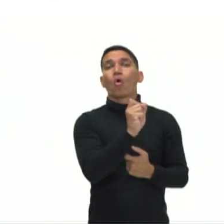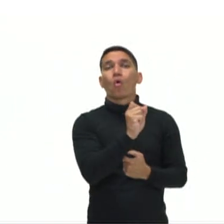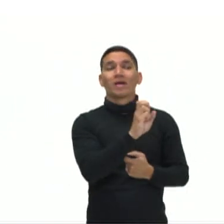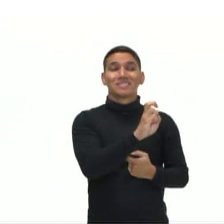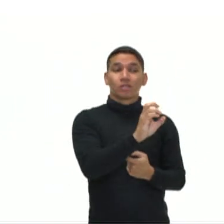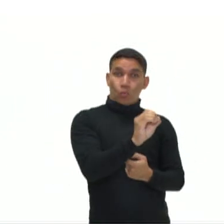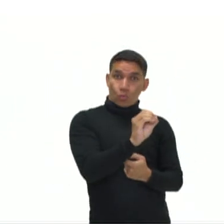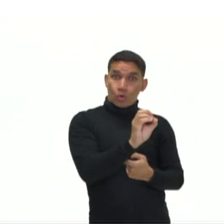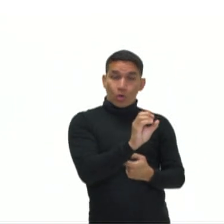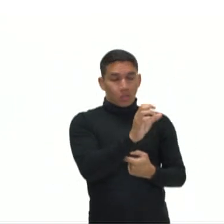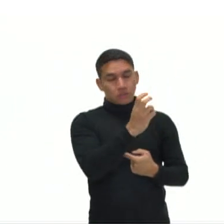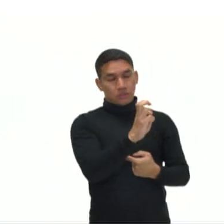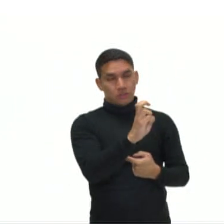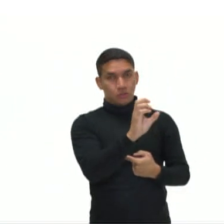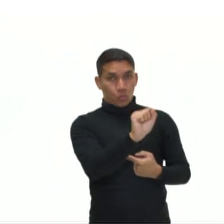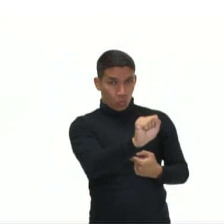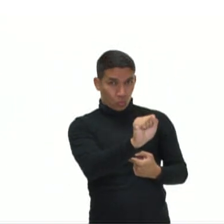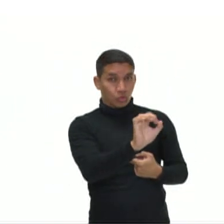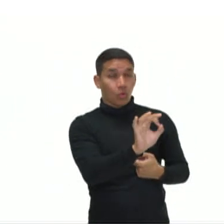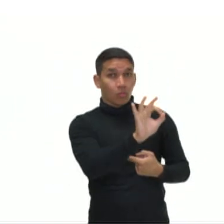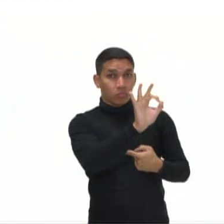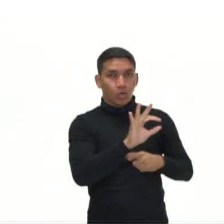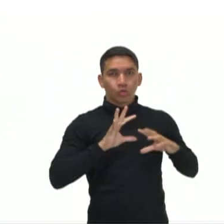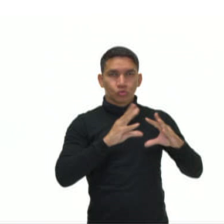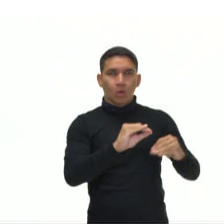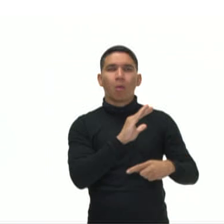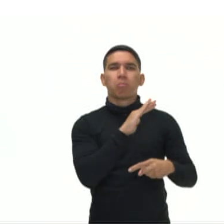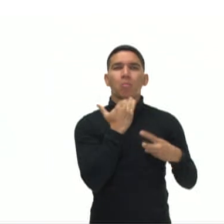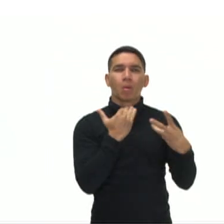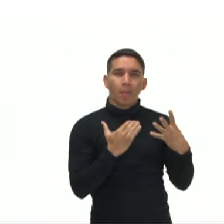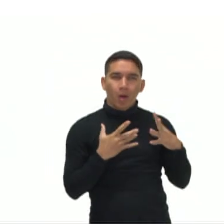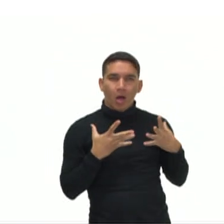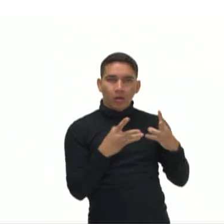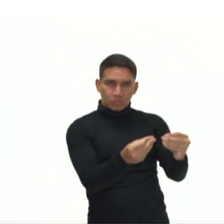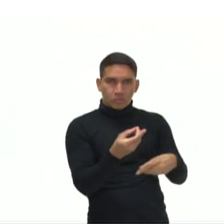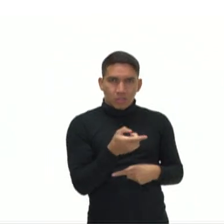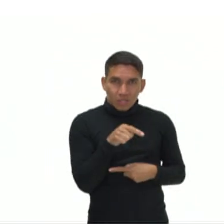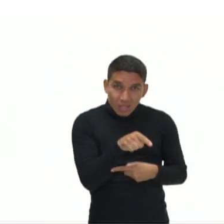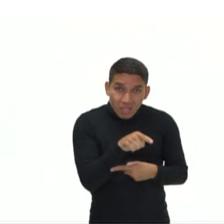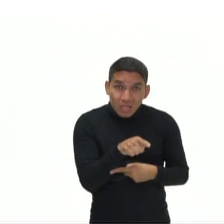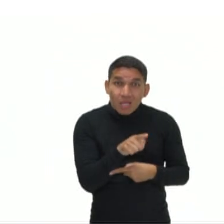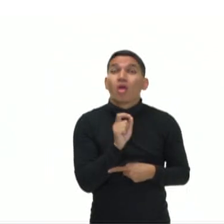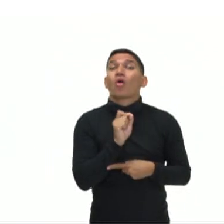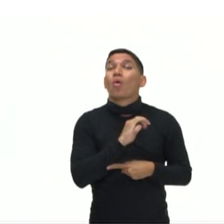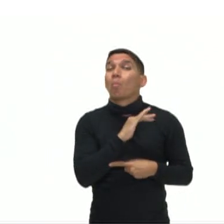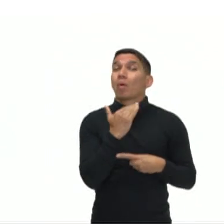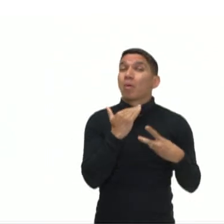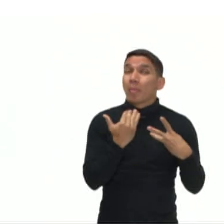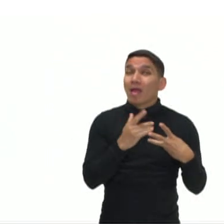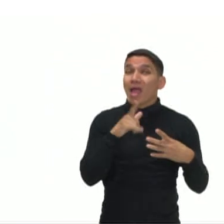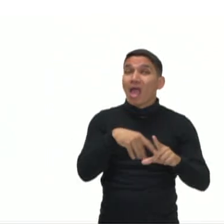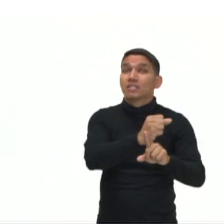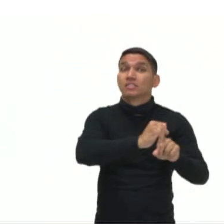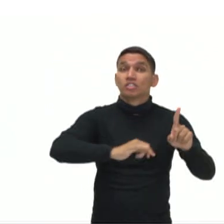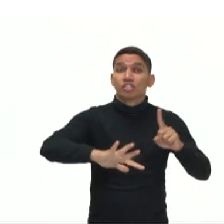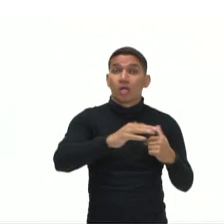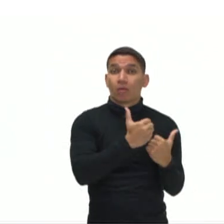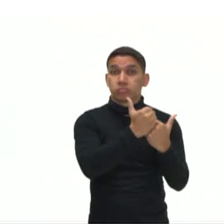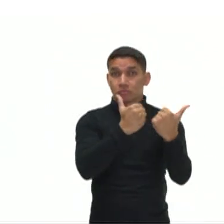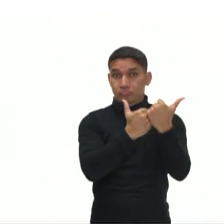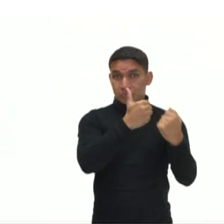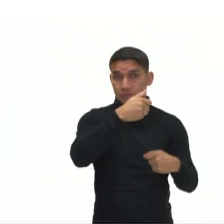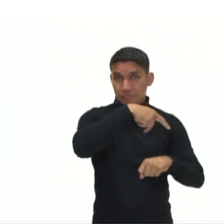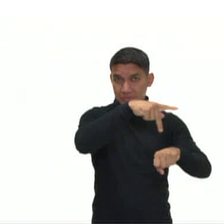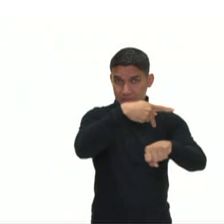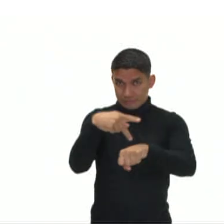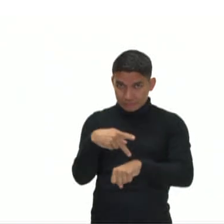58% de total de mortos da guerra, do total, 58% eram civis dos países aliados. Então